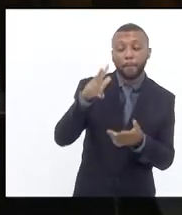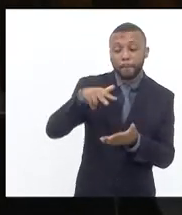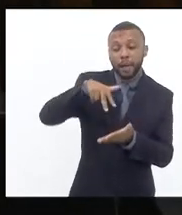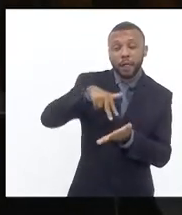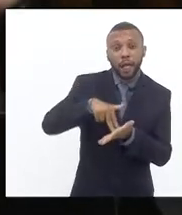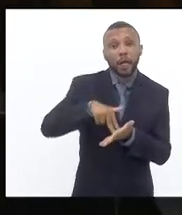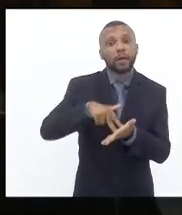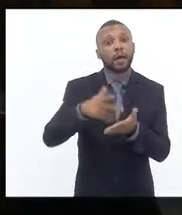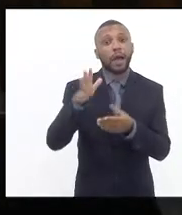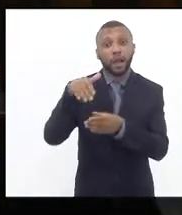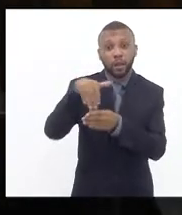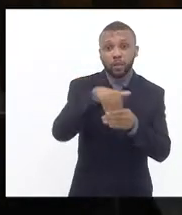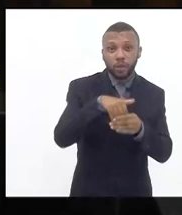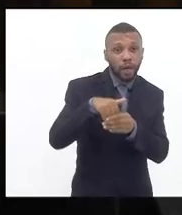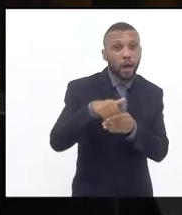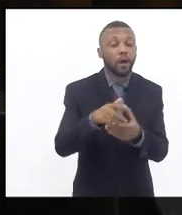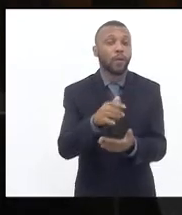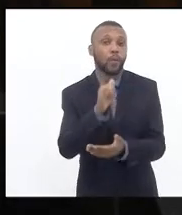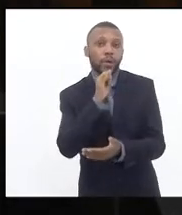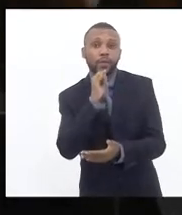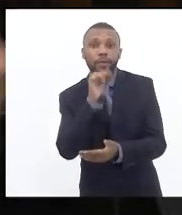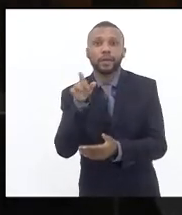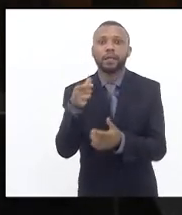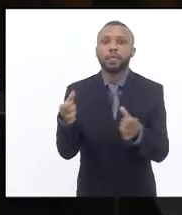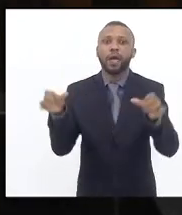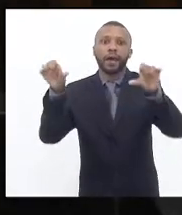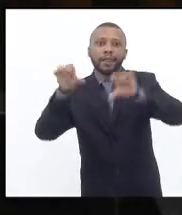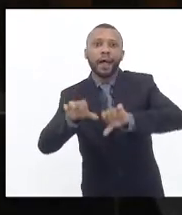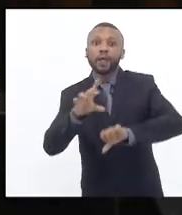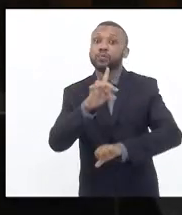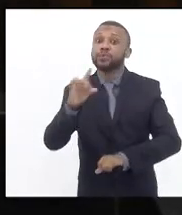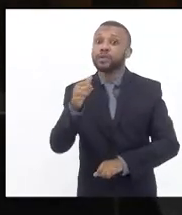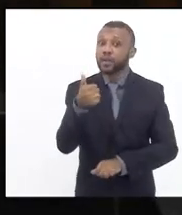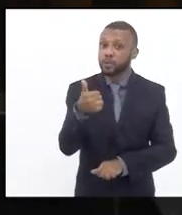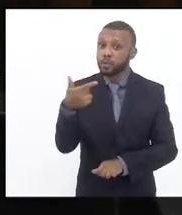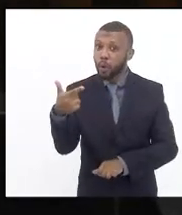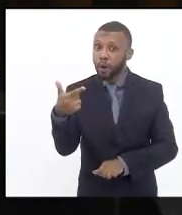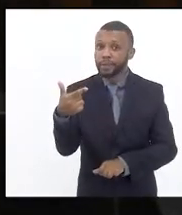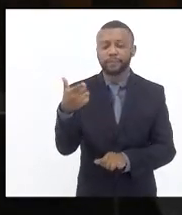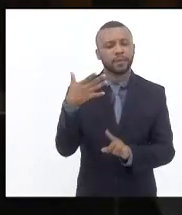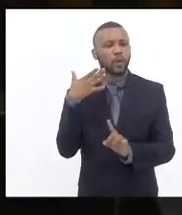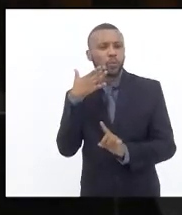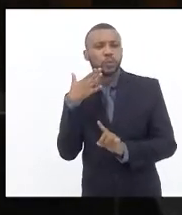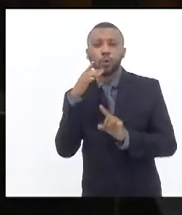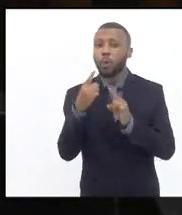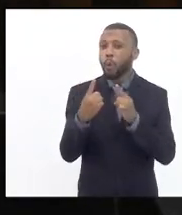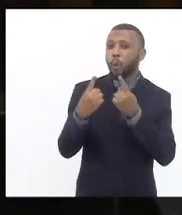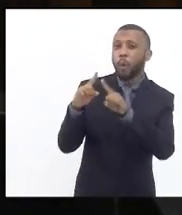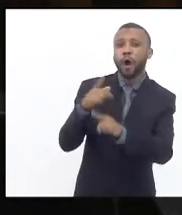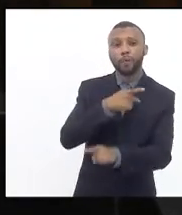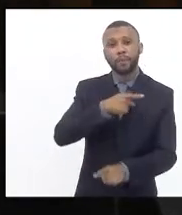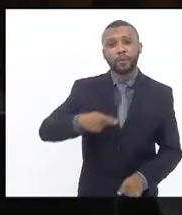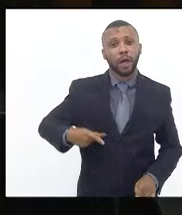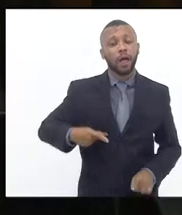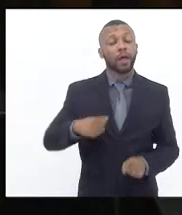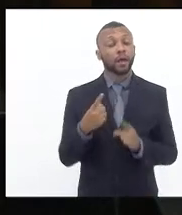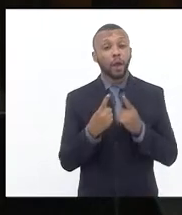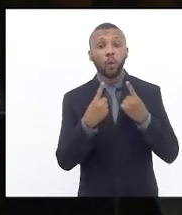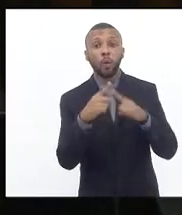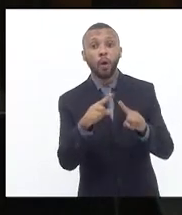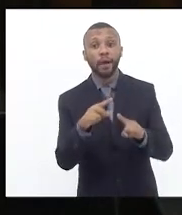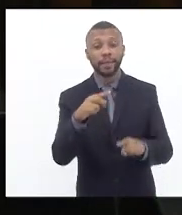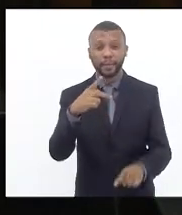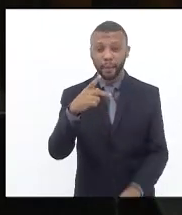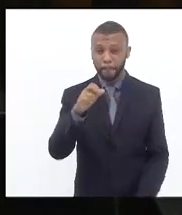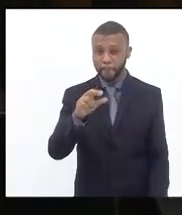que por exemplo fracassaram no dia doze e que fizeram discurso aqui contra o Presidente da República contra Paulo Guedes